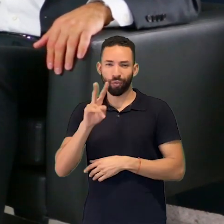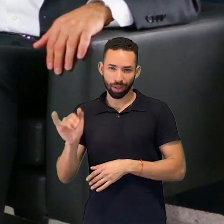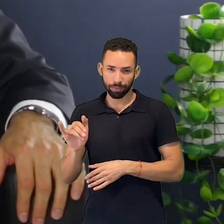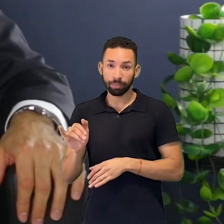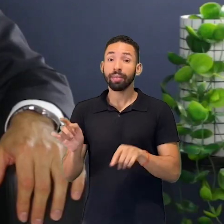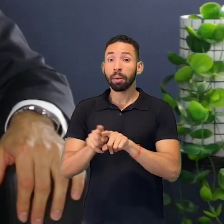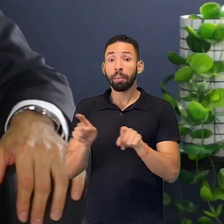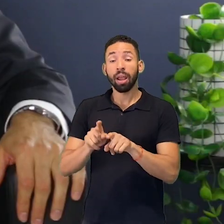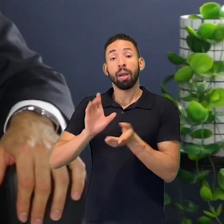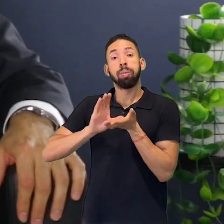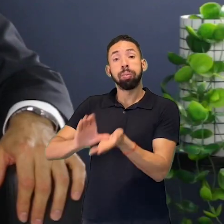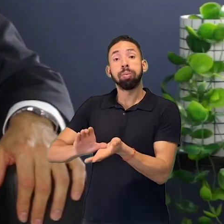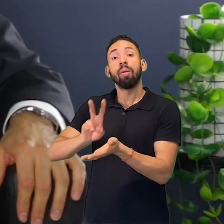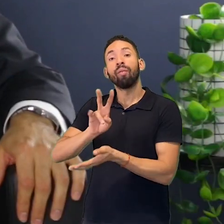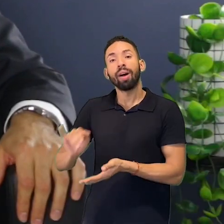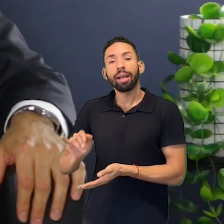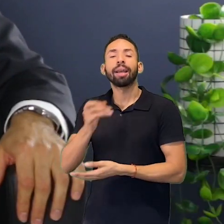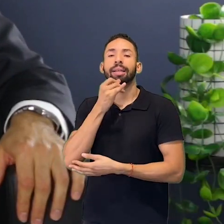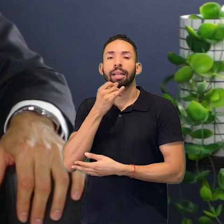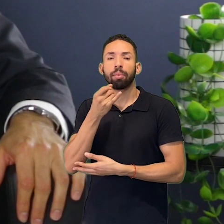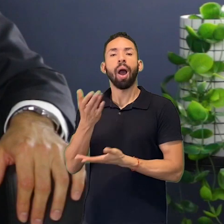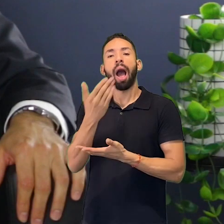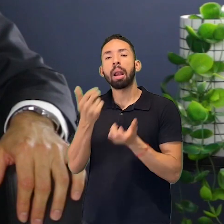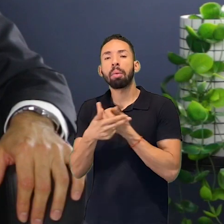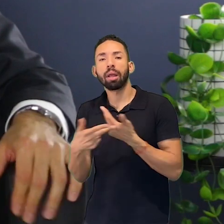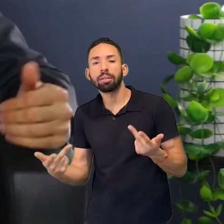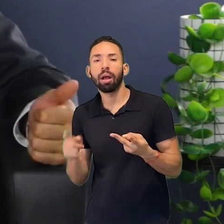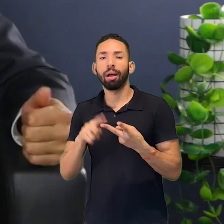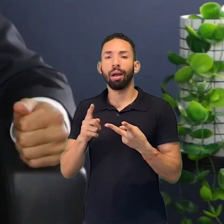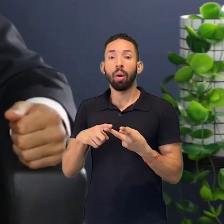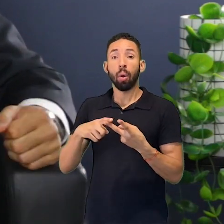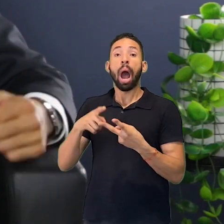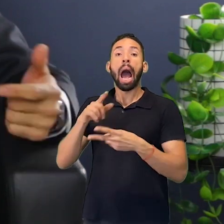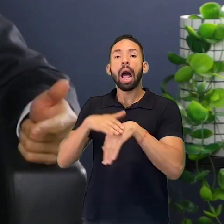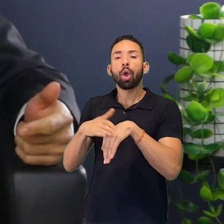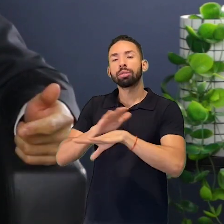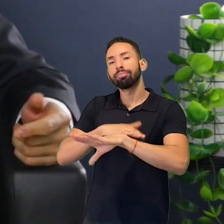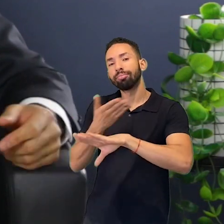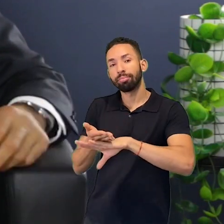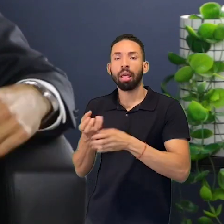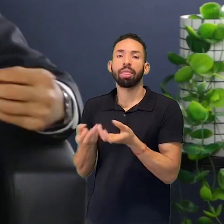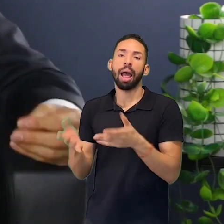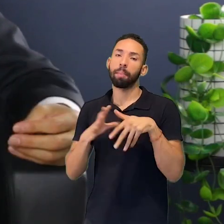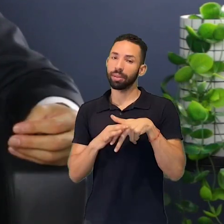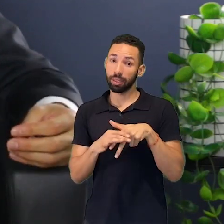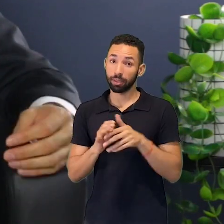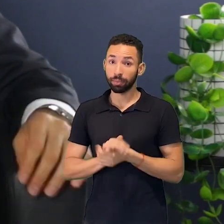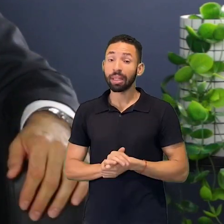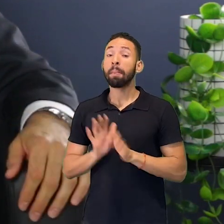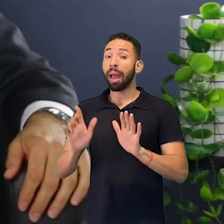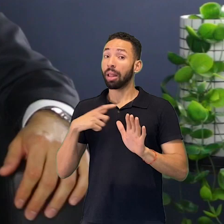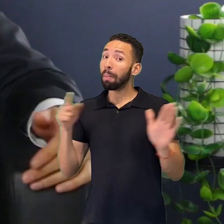conseguiu. E também vai custear despesas de alimentação, despesas de pernoite para aquele